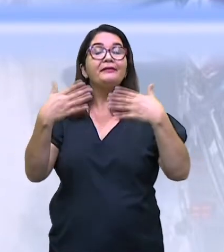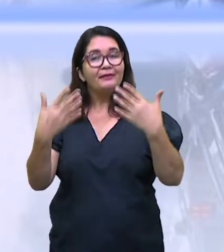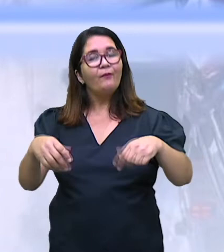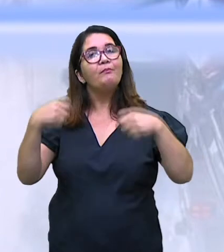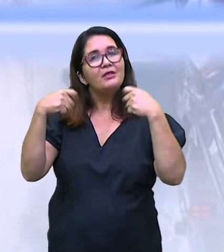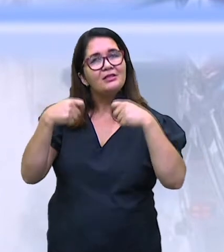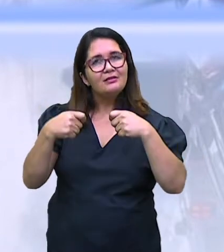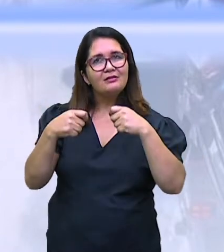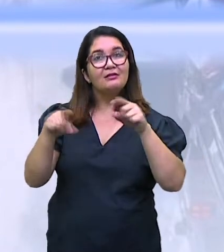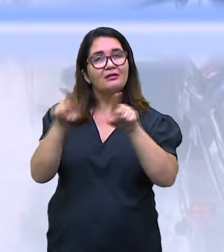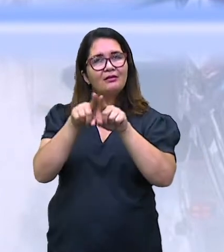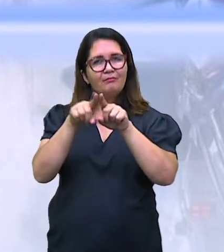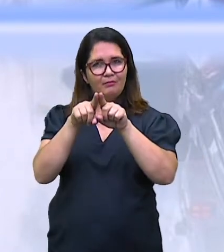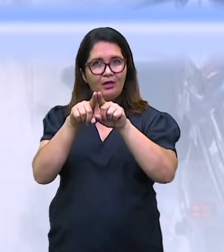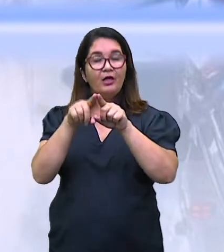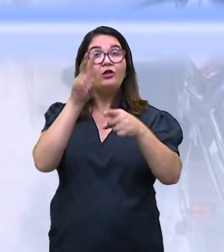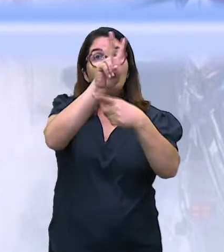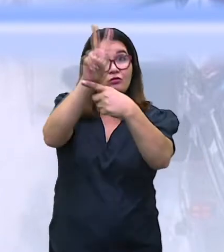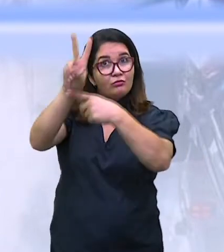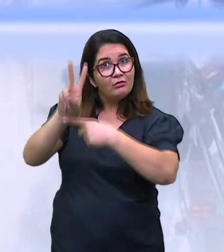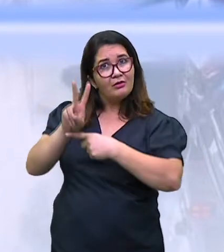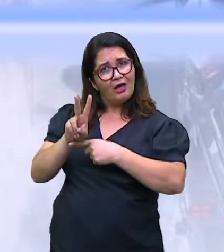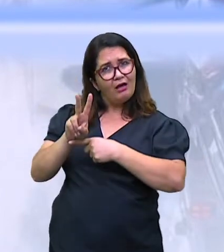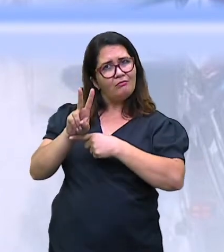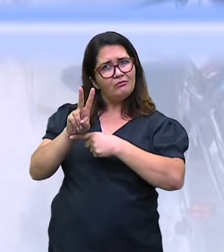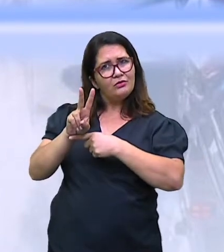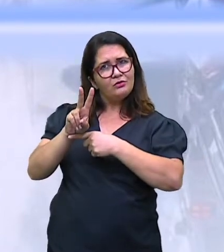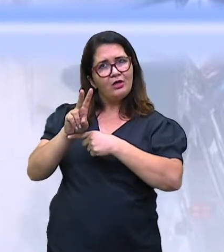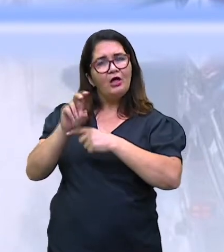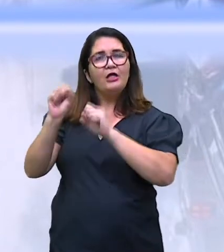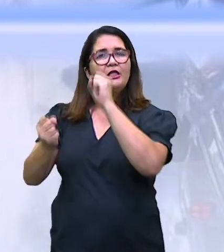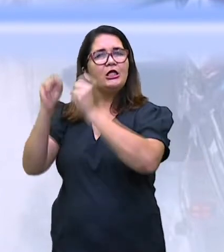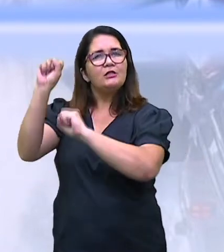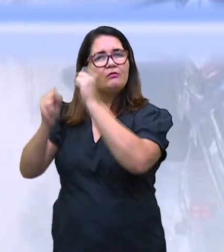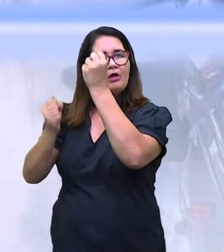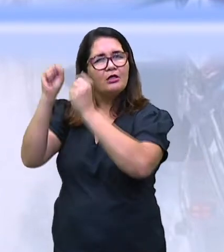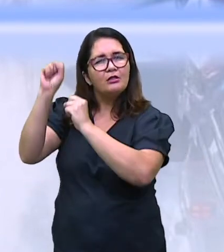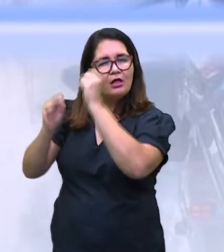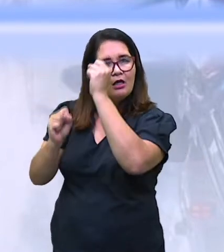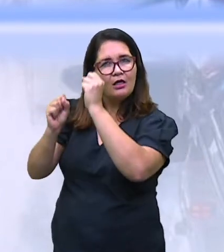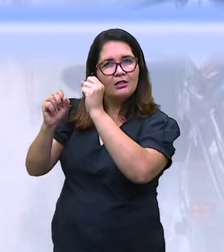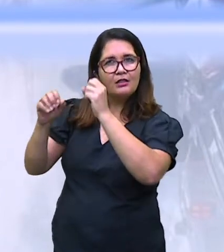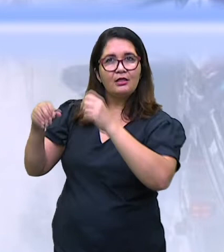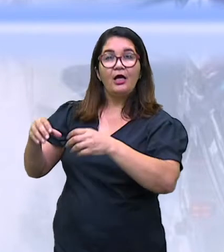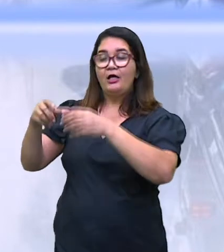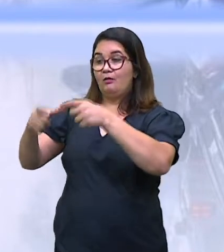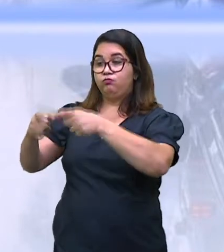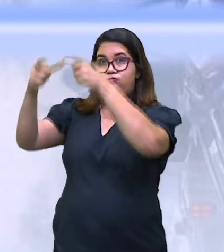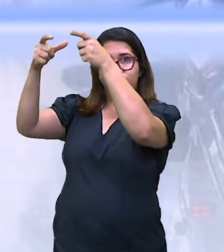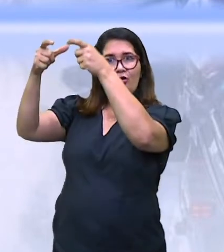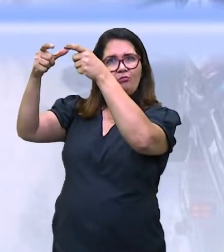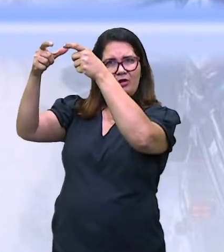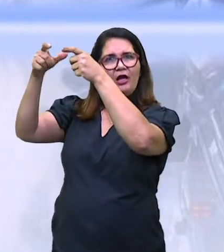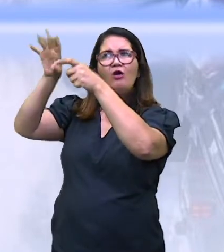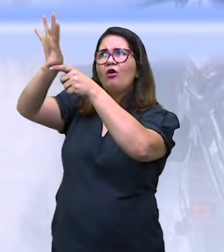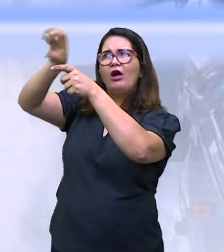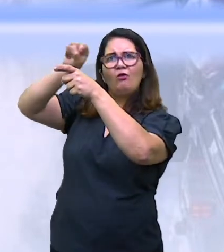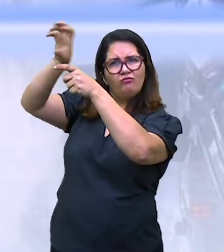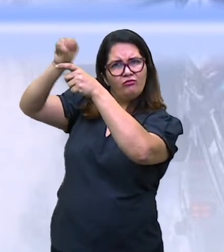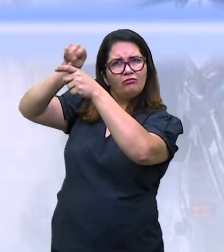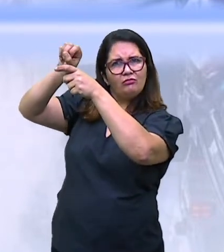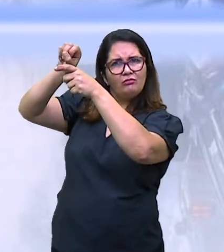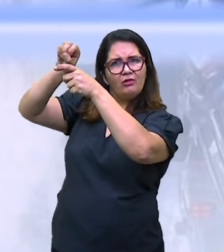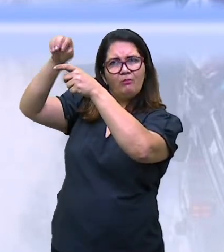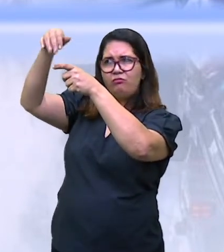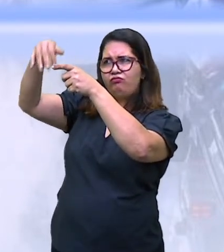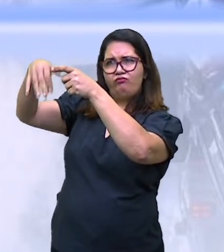de indústrias, investimento no transporte coletivo e em ciclovias, sabe, para a gente diminuir o